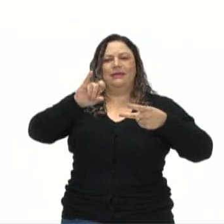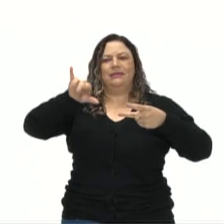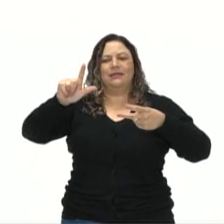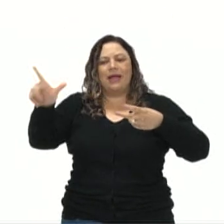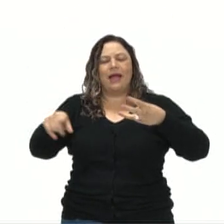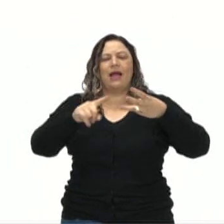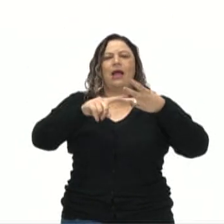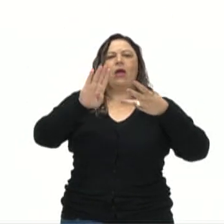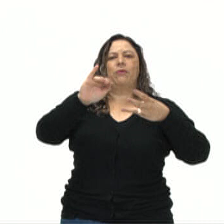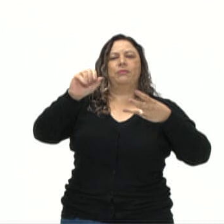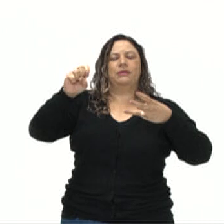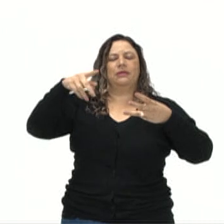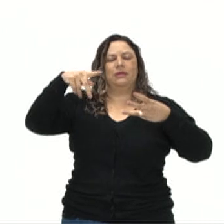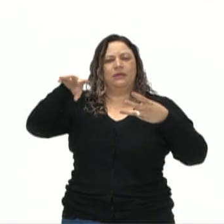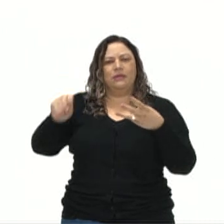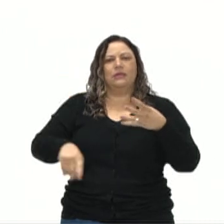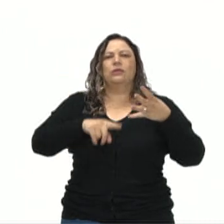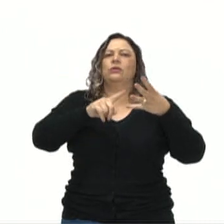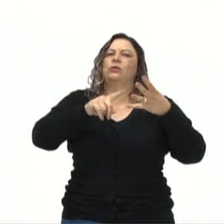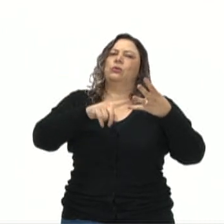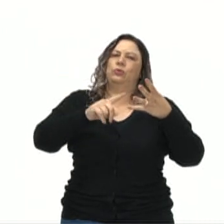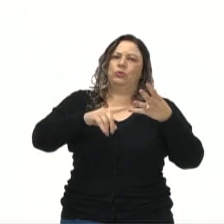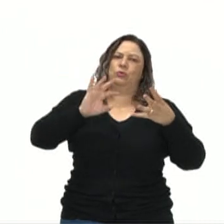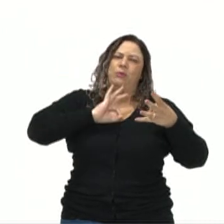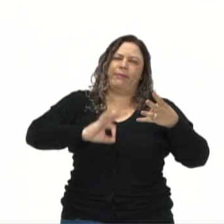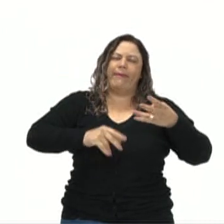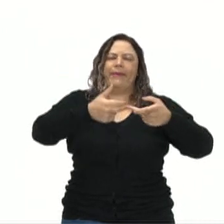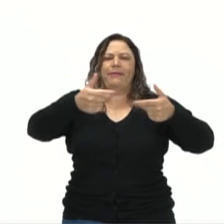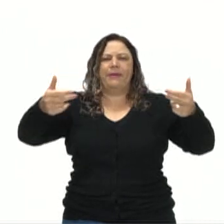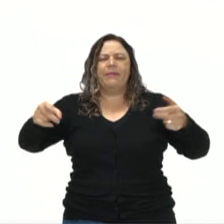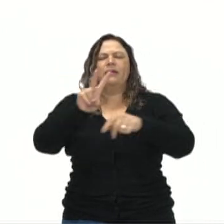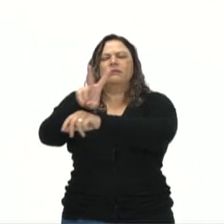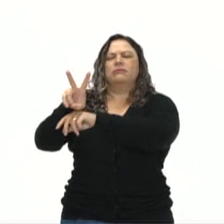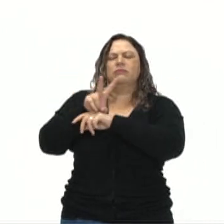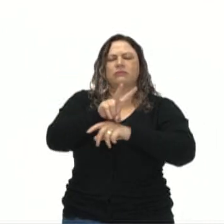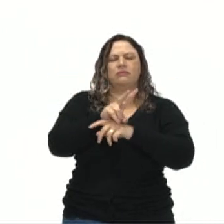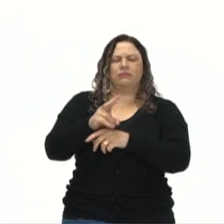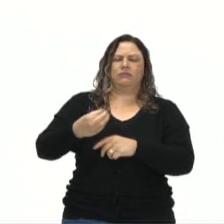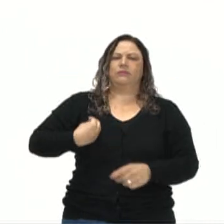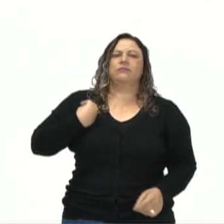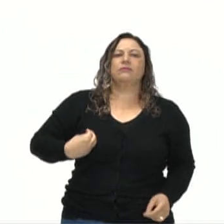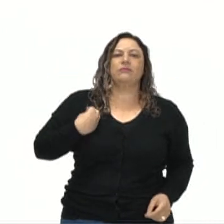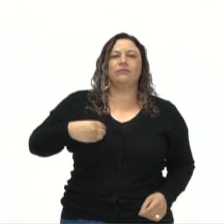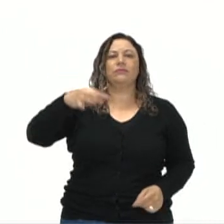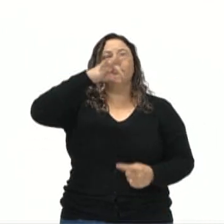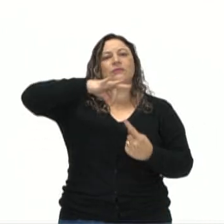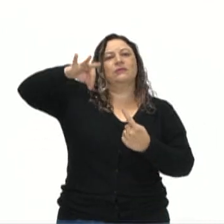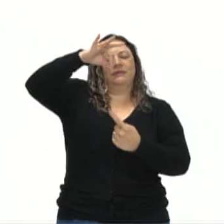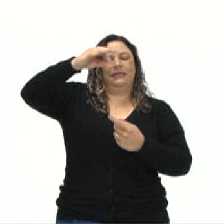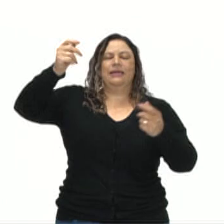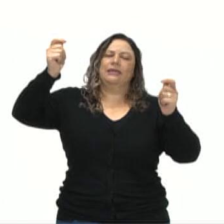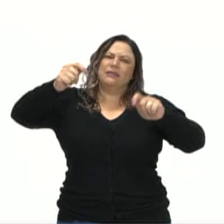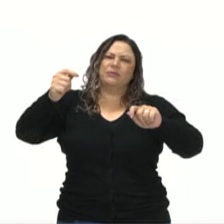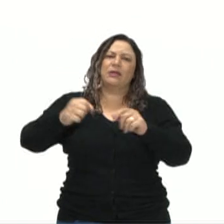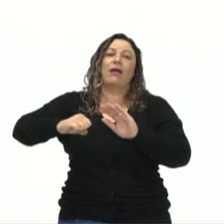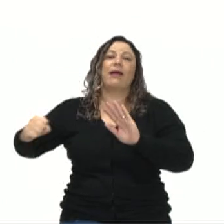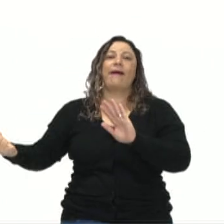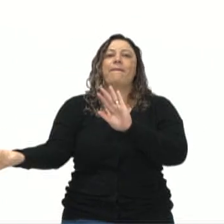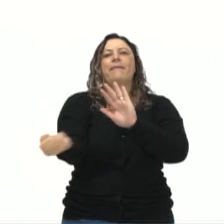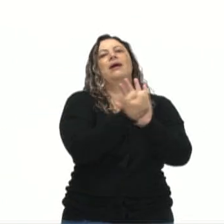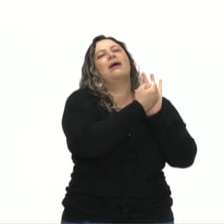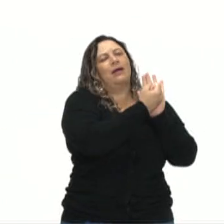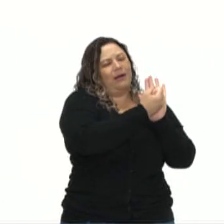monges e tinha como função rezar e cuidar da vida espiritual das pessoas. A sociedade medieval era